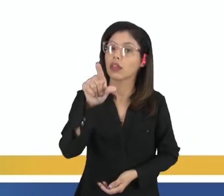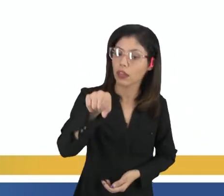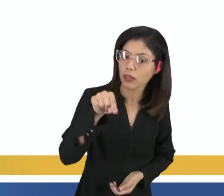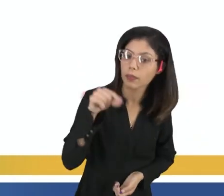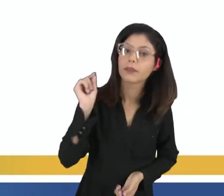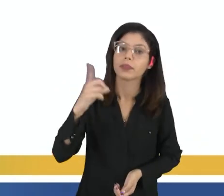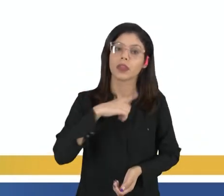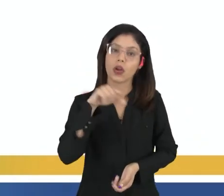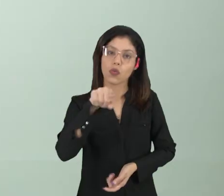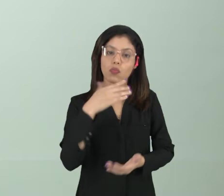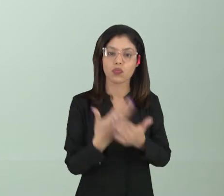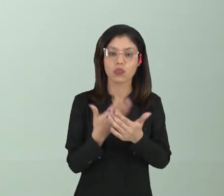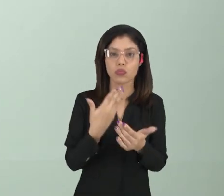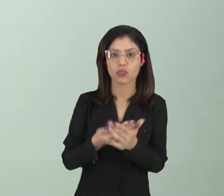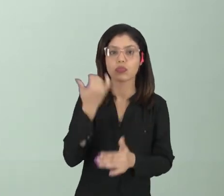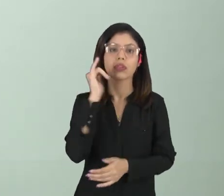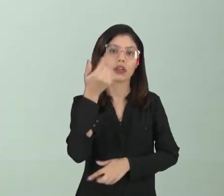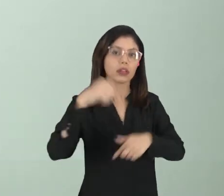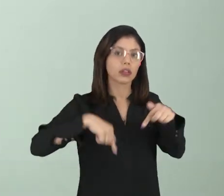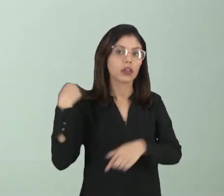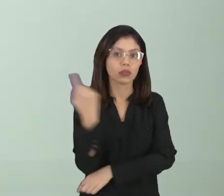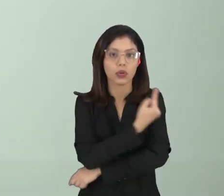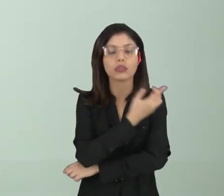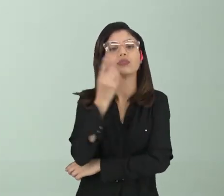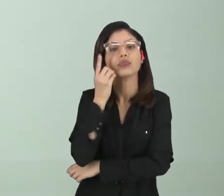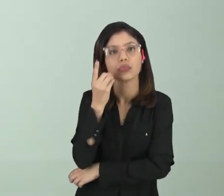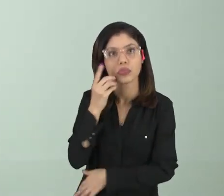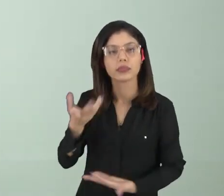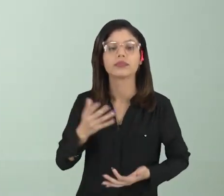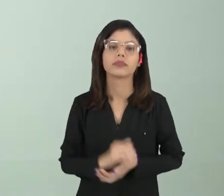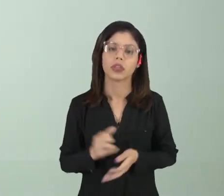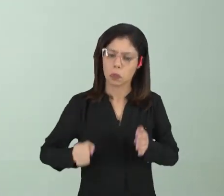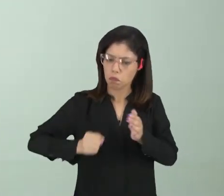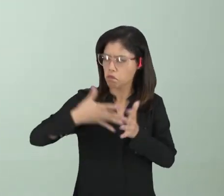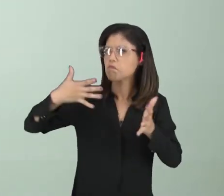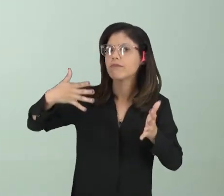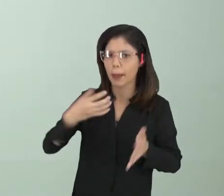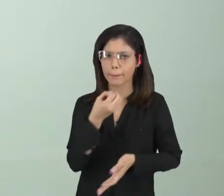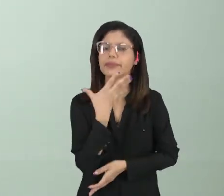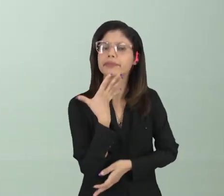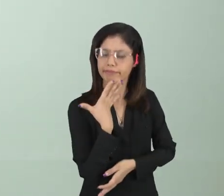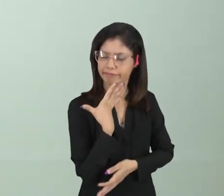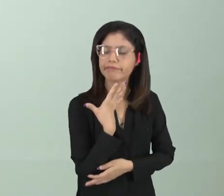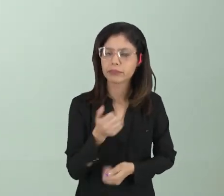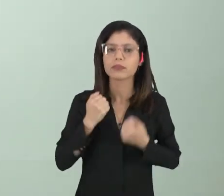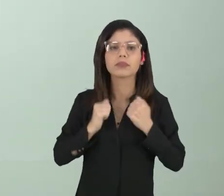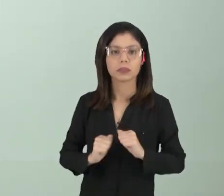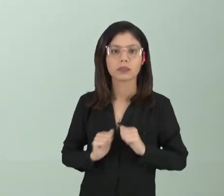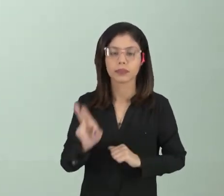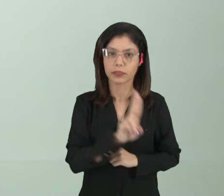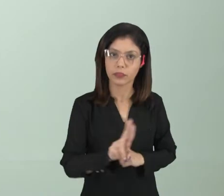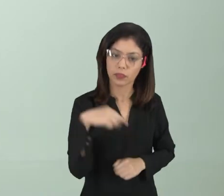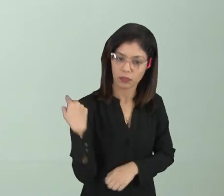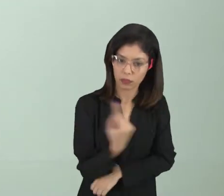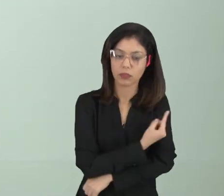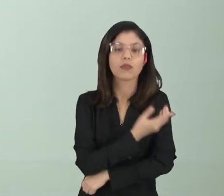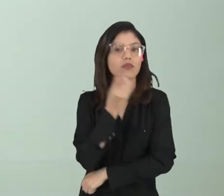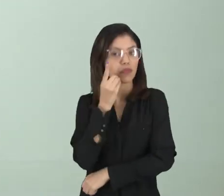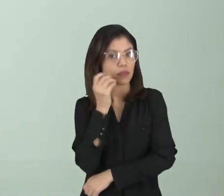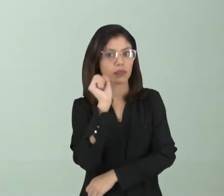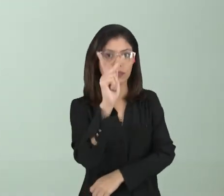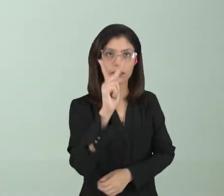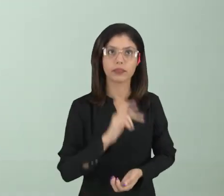estudo da eletroquímica ela é muito importante no nosso cotidiano. Então, tem muitos benefícios que nós utilizamos no nosso dia a